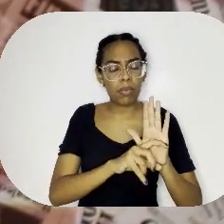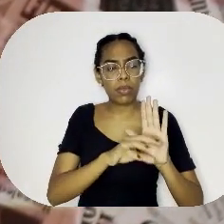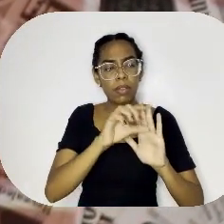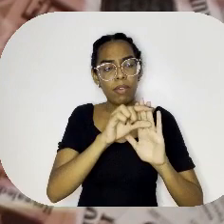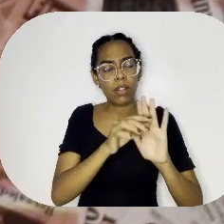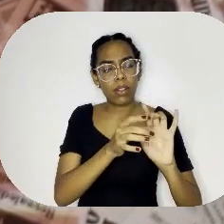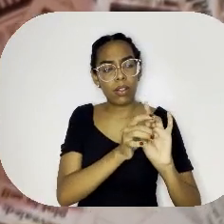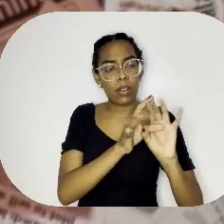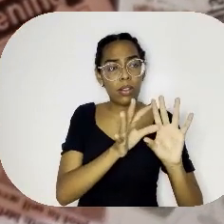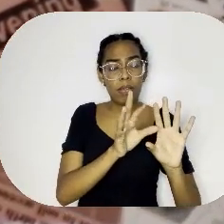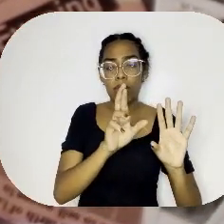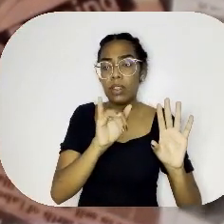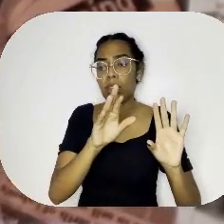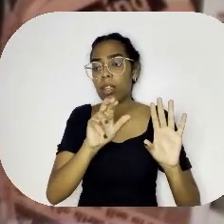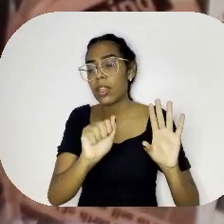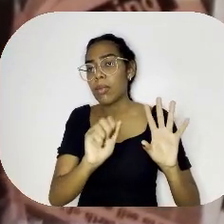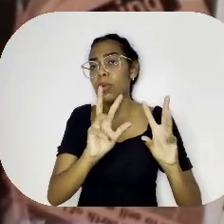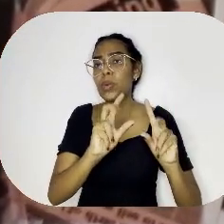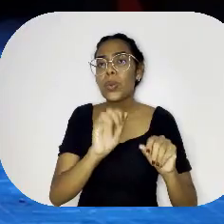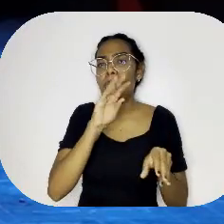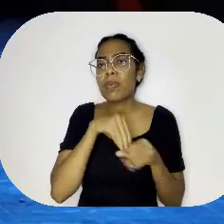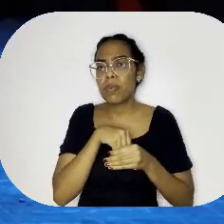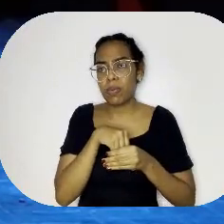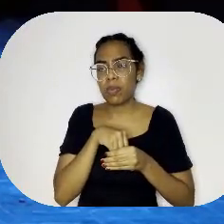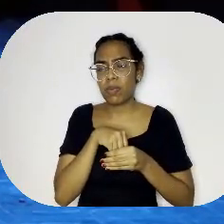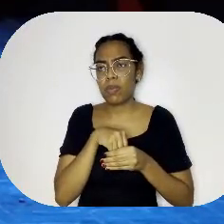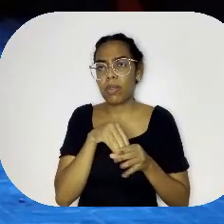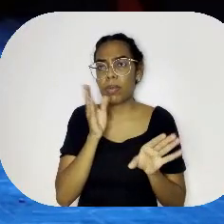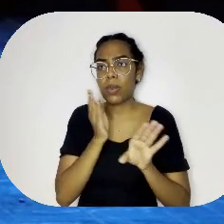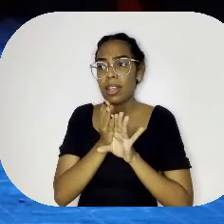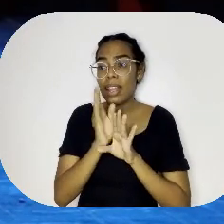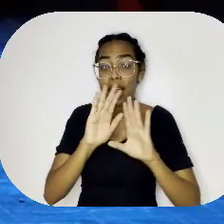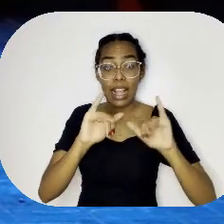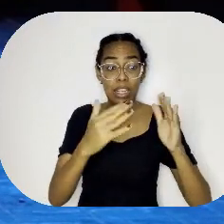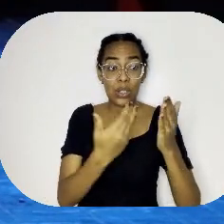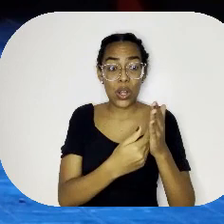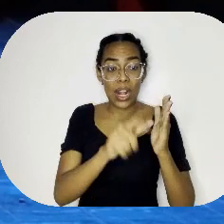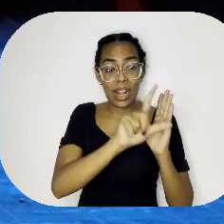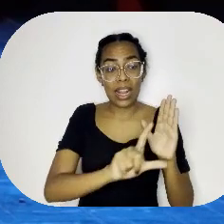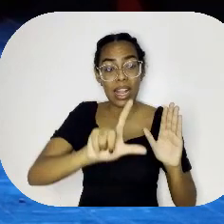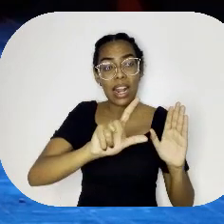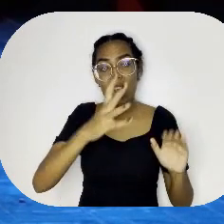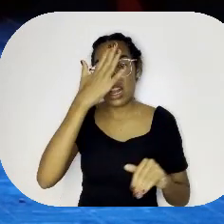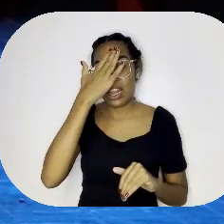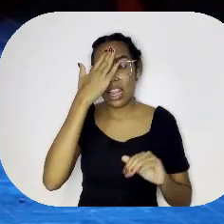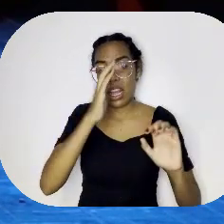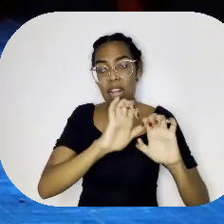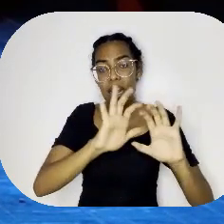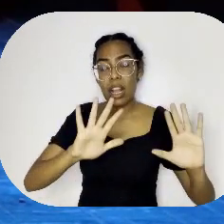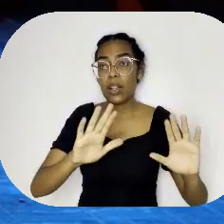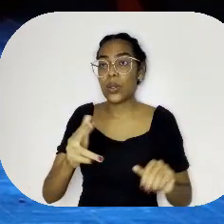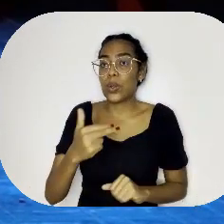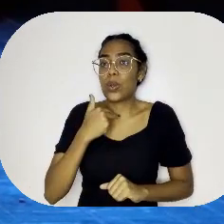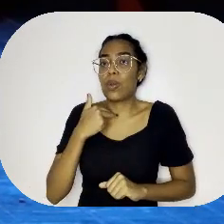versos livres, rimas, tudo cabe no modernismo, porque a escola, entende? Lembra do Não